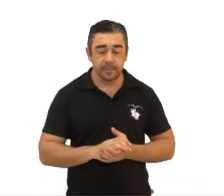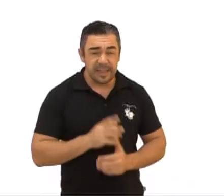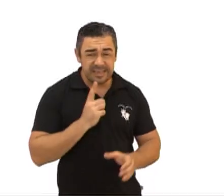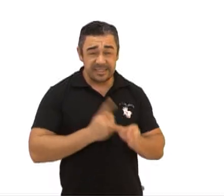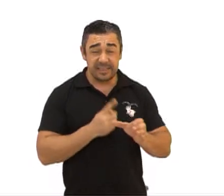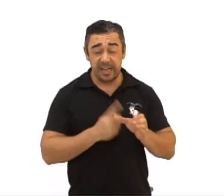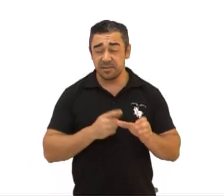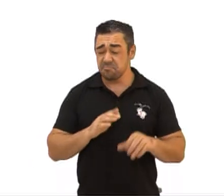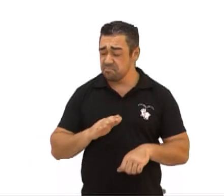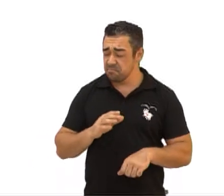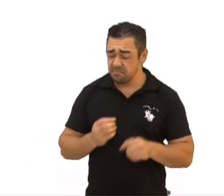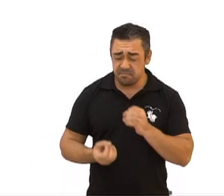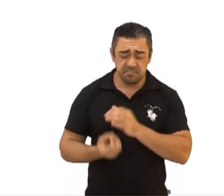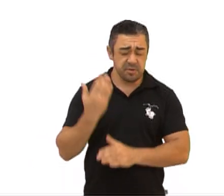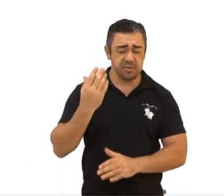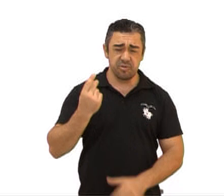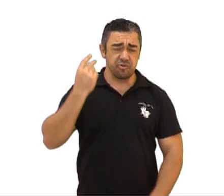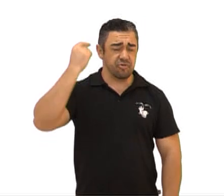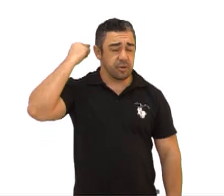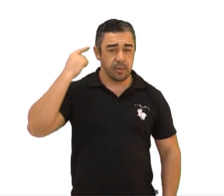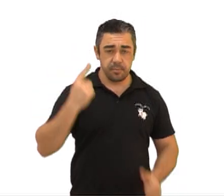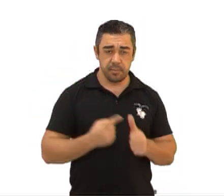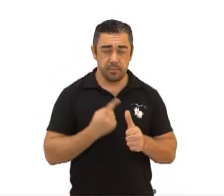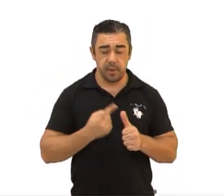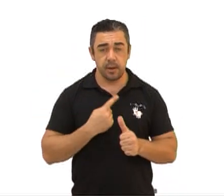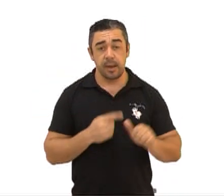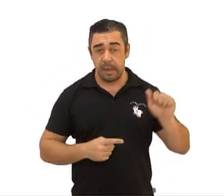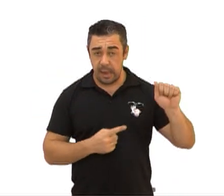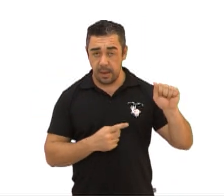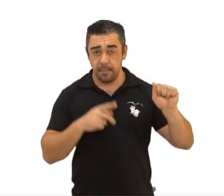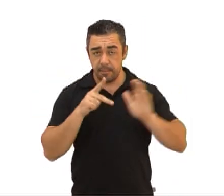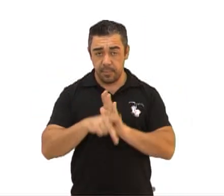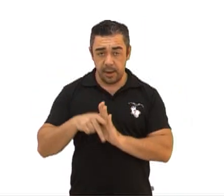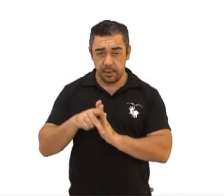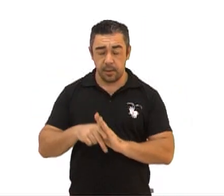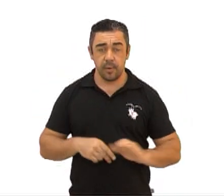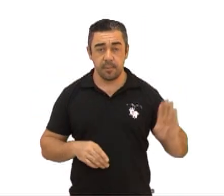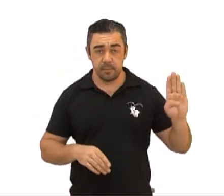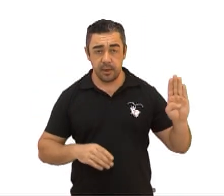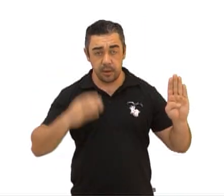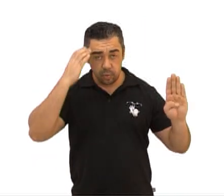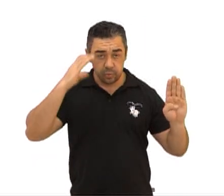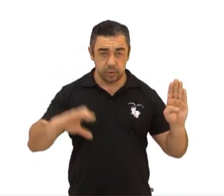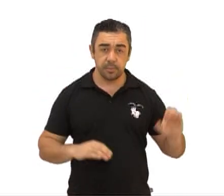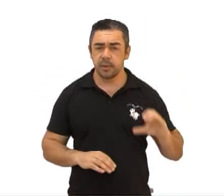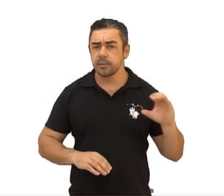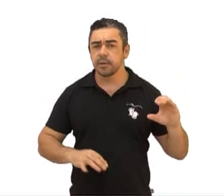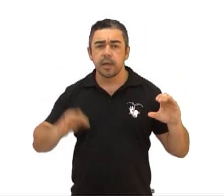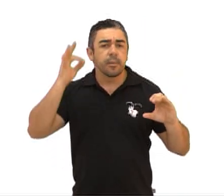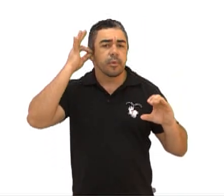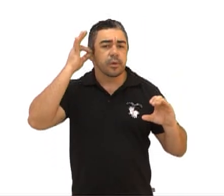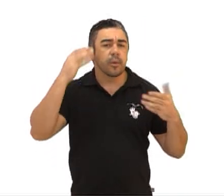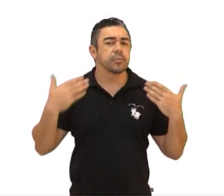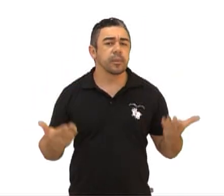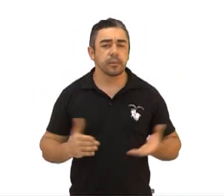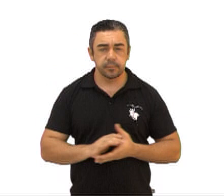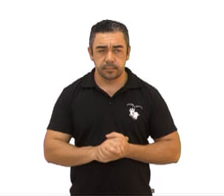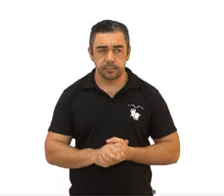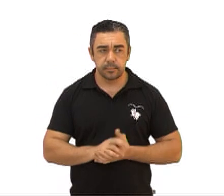cidade mais antiga do estado do Paraná. Letra A, Paranaguá. Letra B, Curitiba. Ou letra C, Ponta Grossa? Vamos ver a